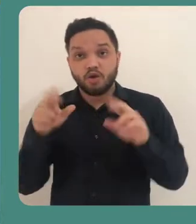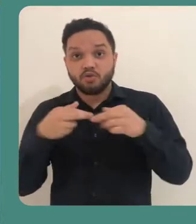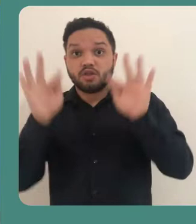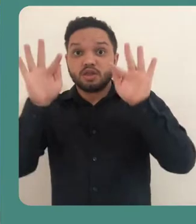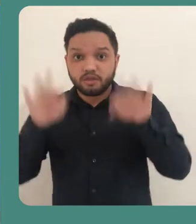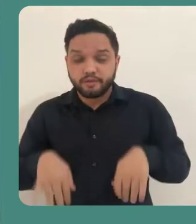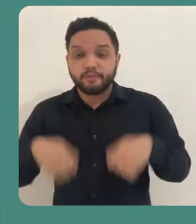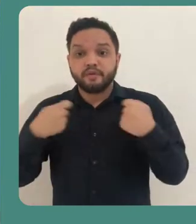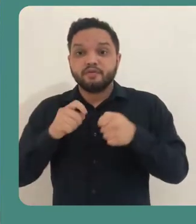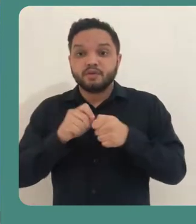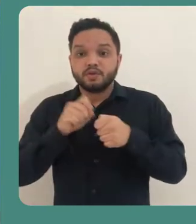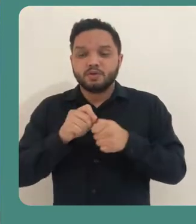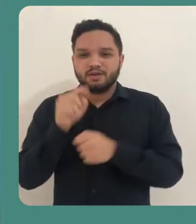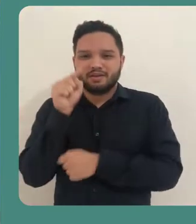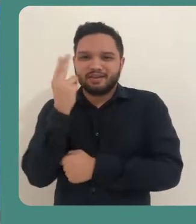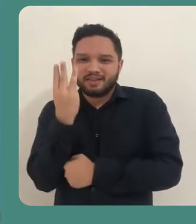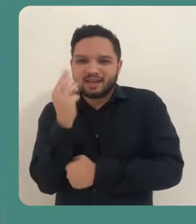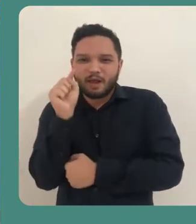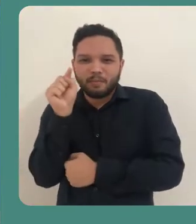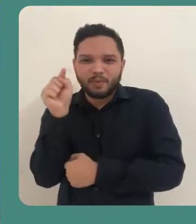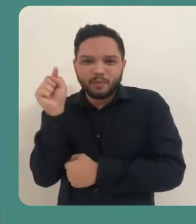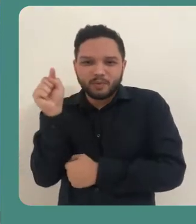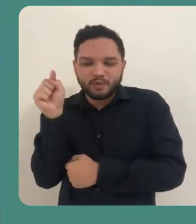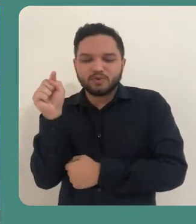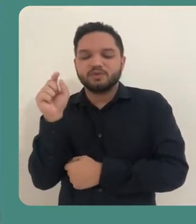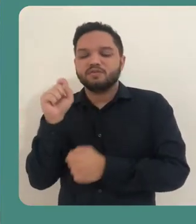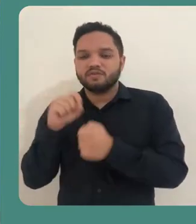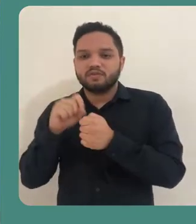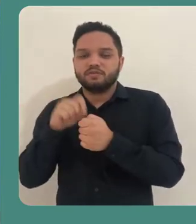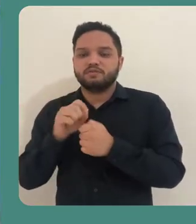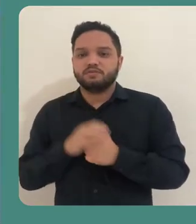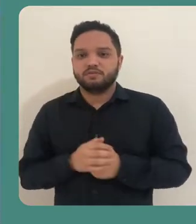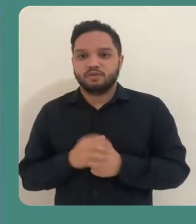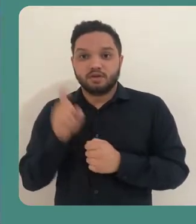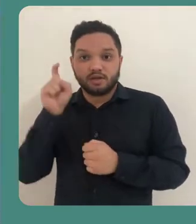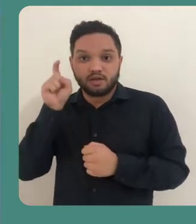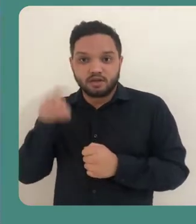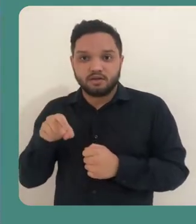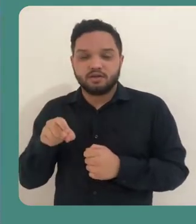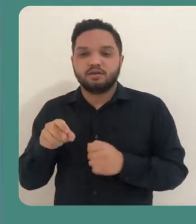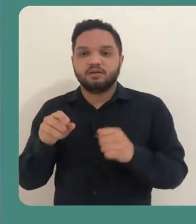encerrar seção 1 e aí